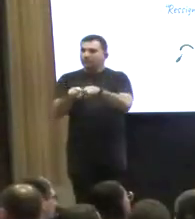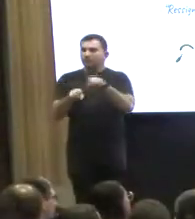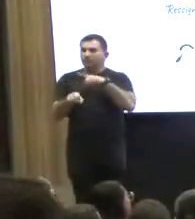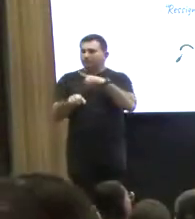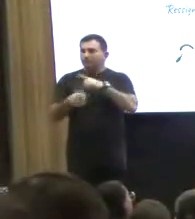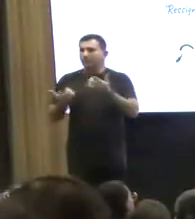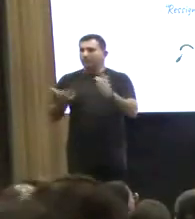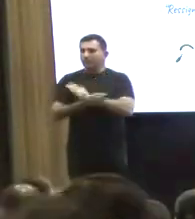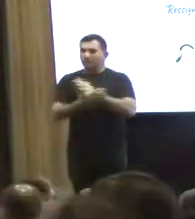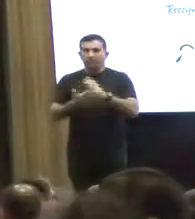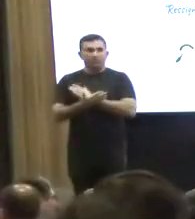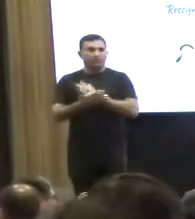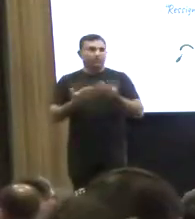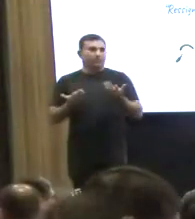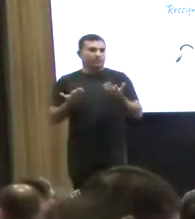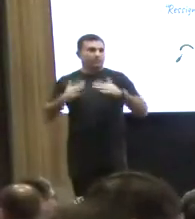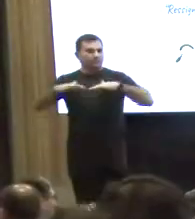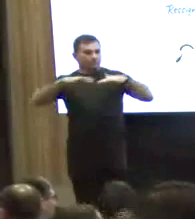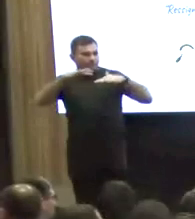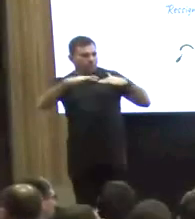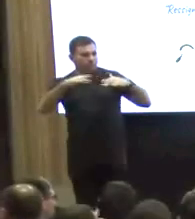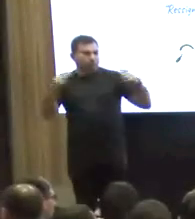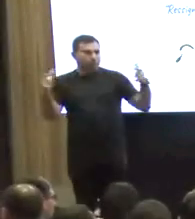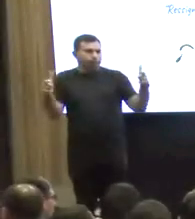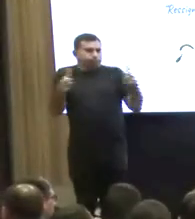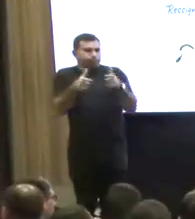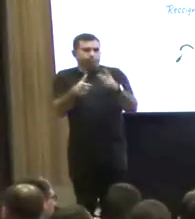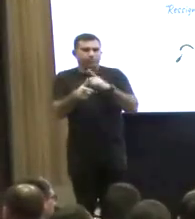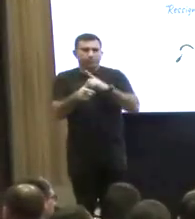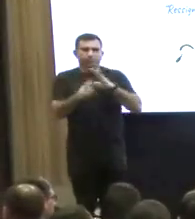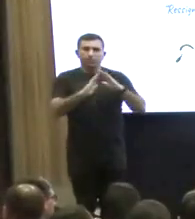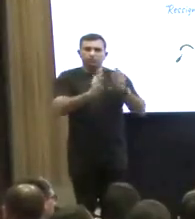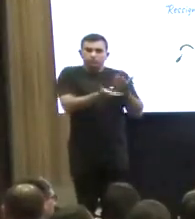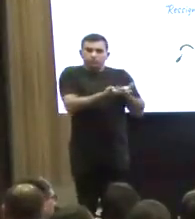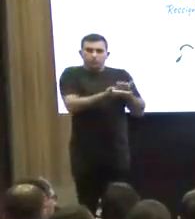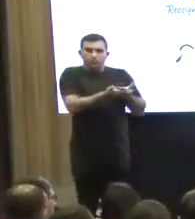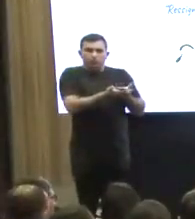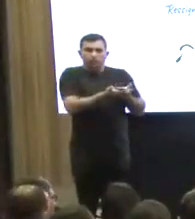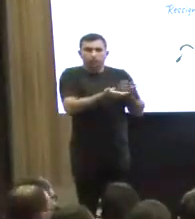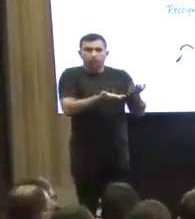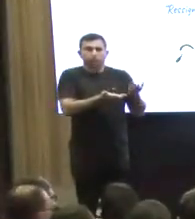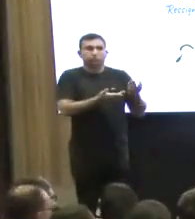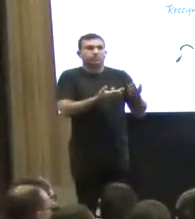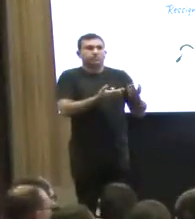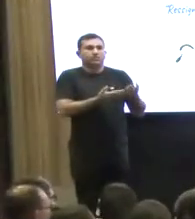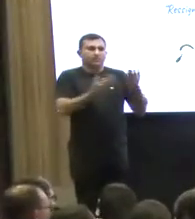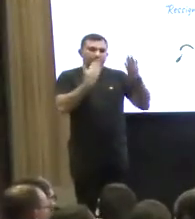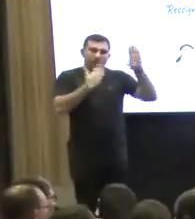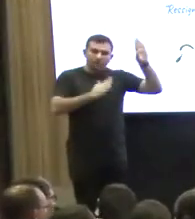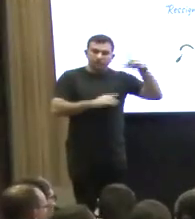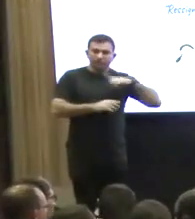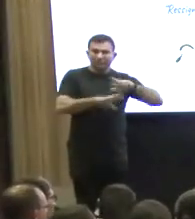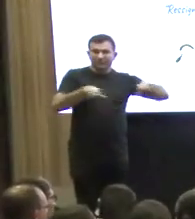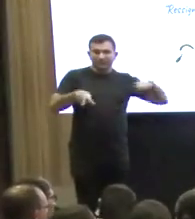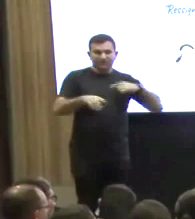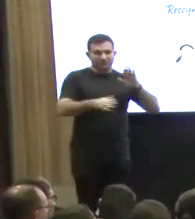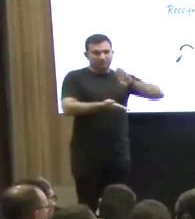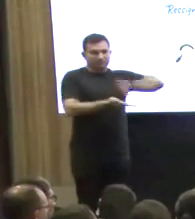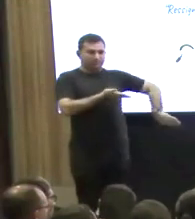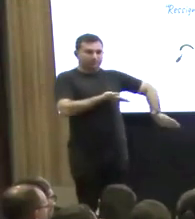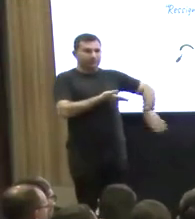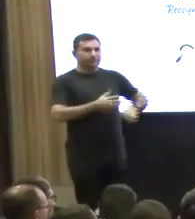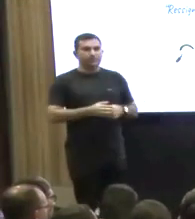movimentos ultra-reacionários e conservadores, como Escola Sem Partido, que divulgam expressões tais